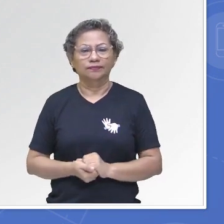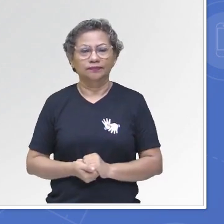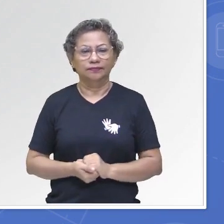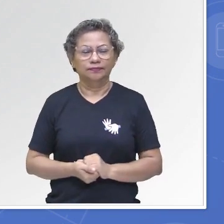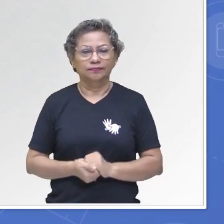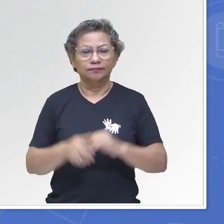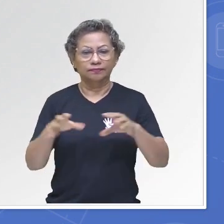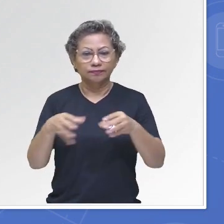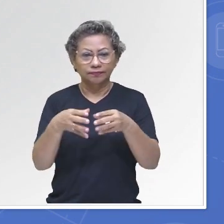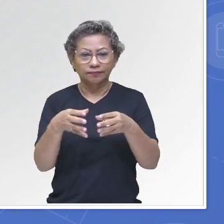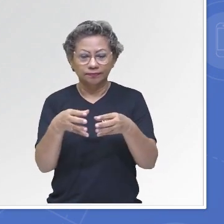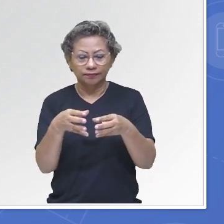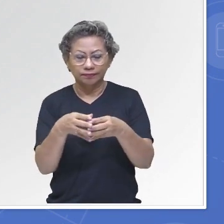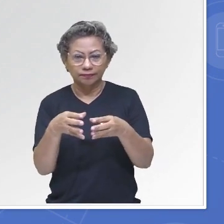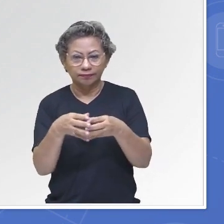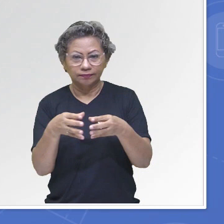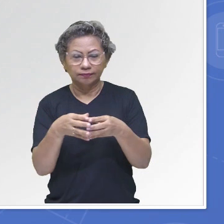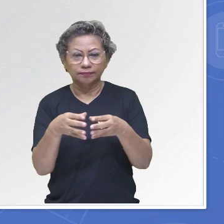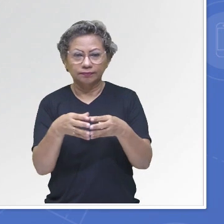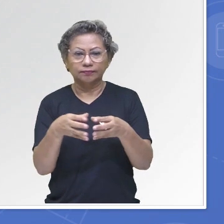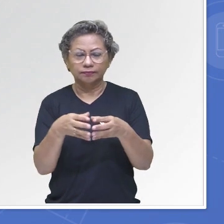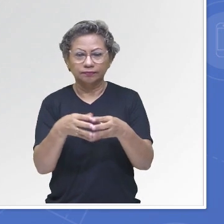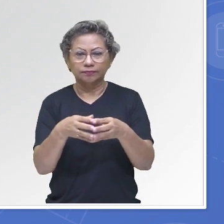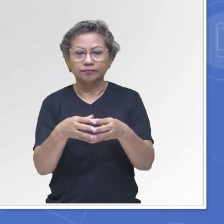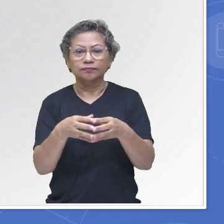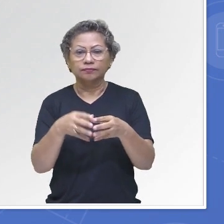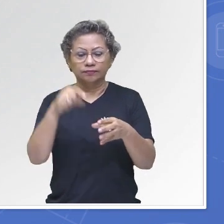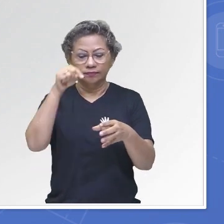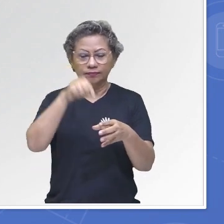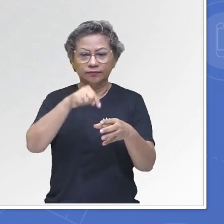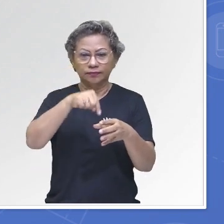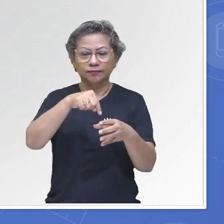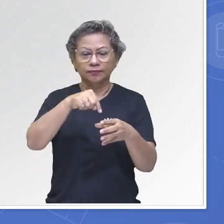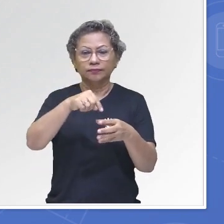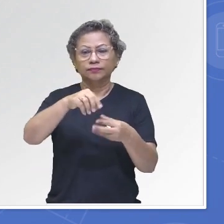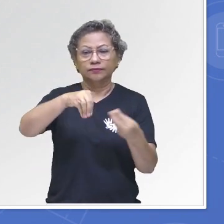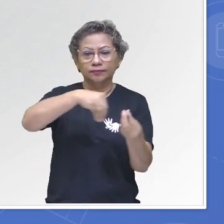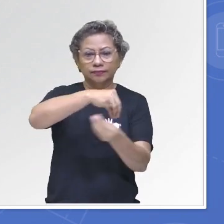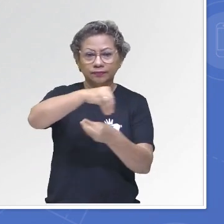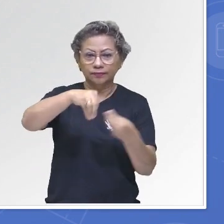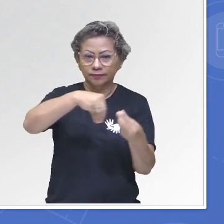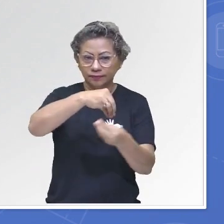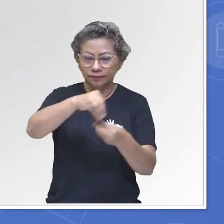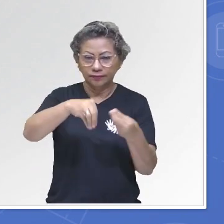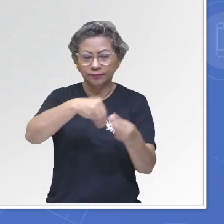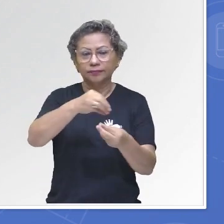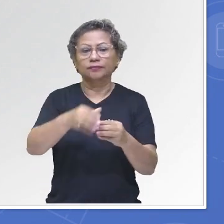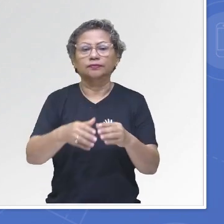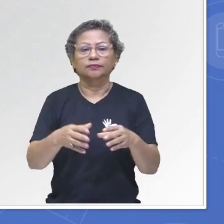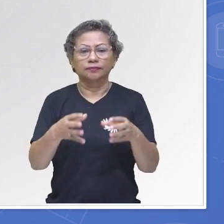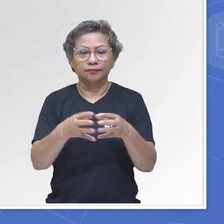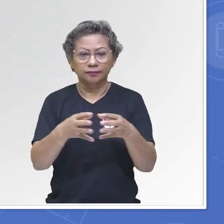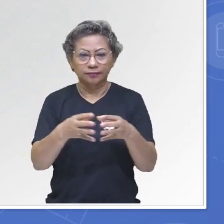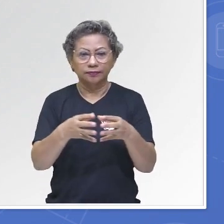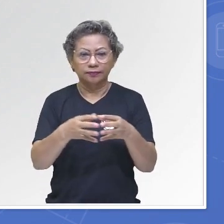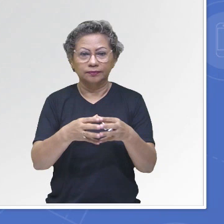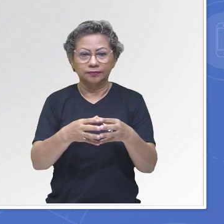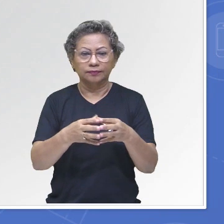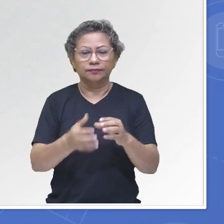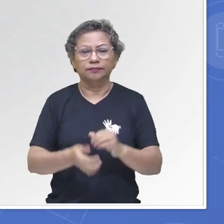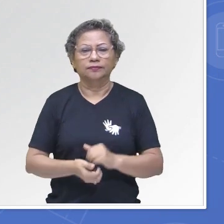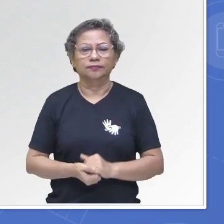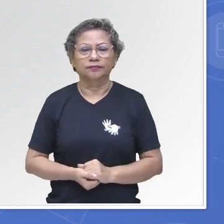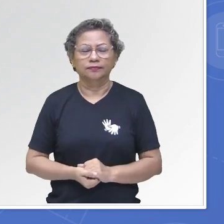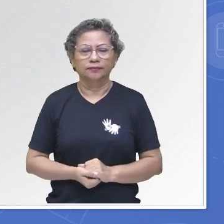A população em grupos homogêneos, tá? Então tá aí a resposta da questão 2. E